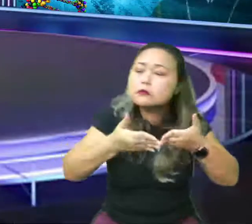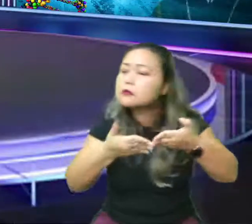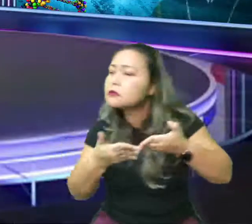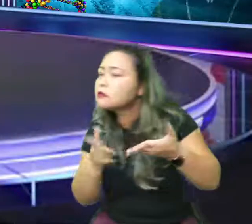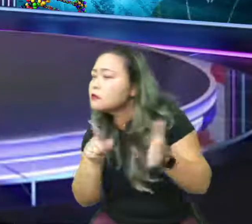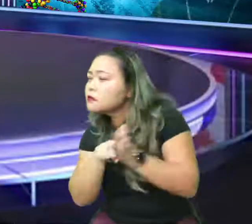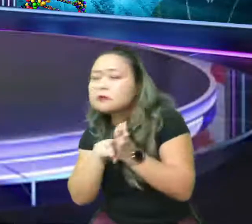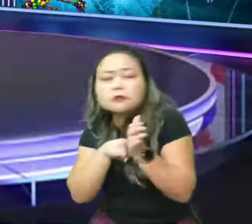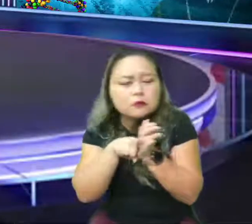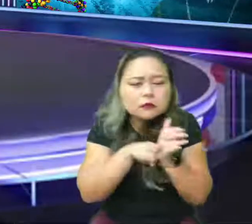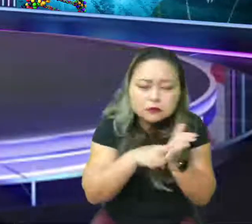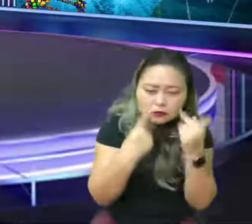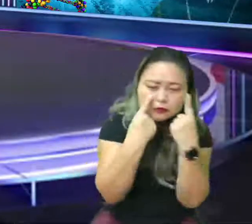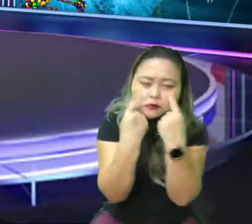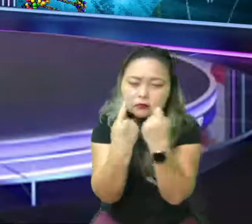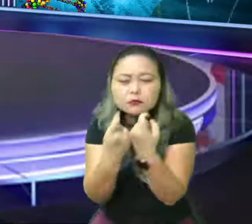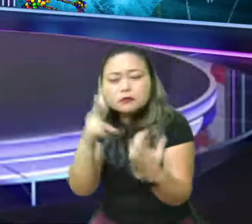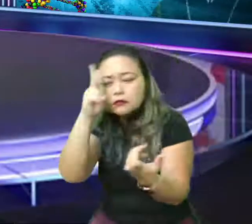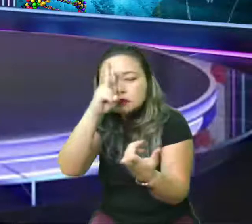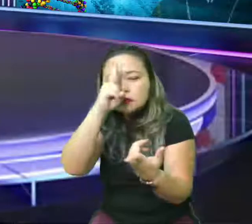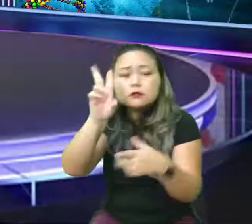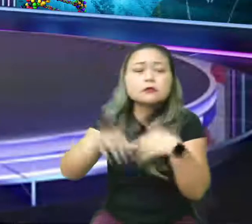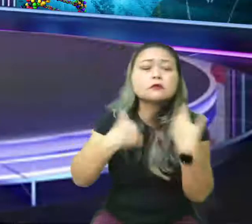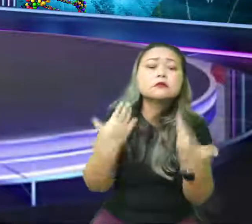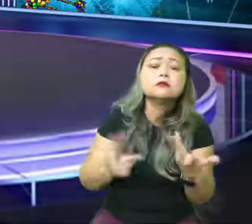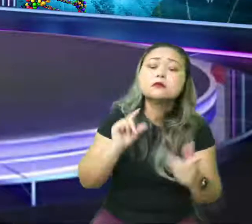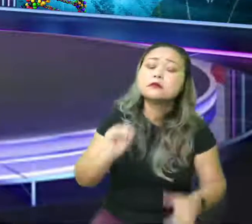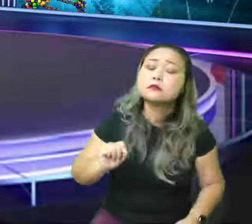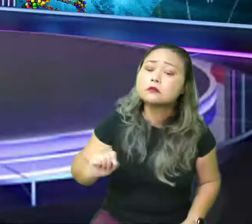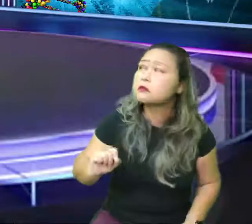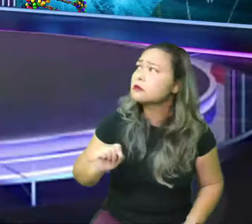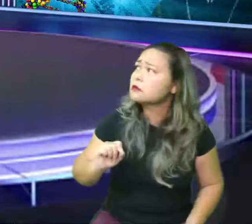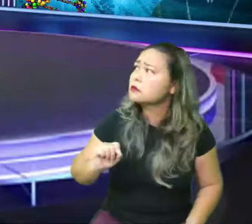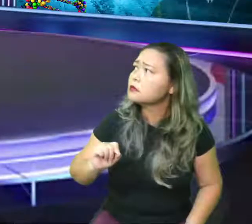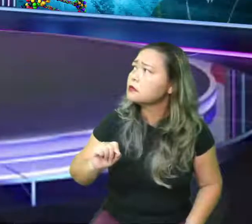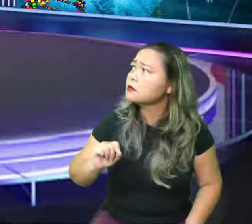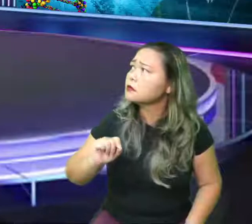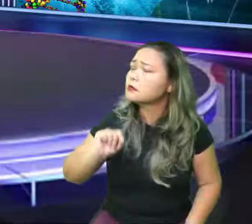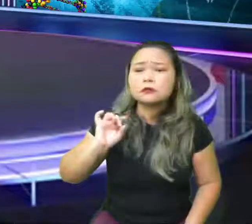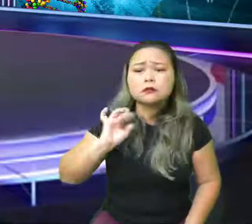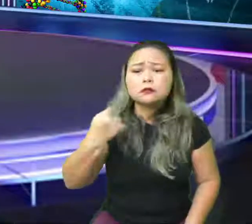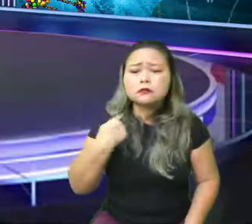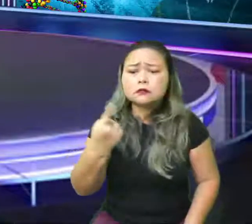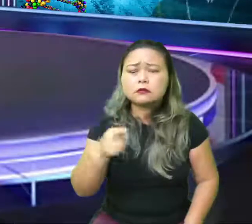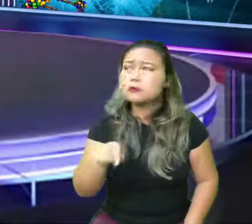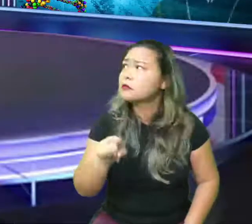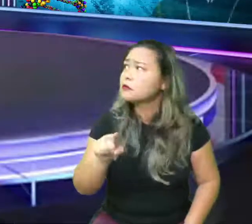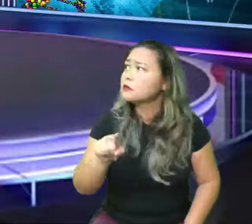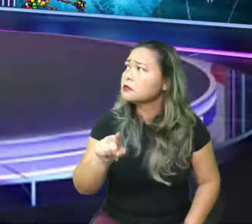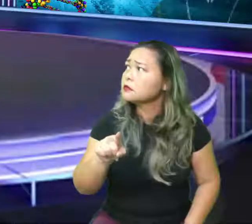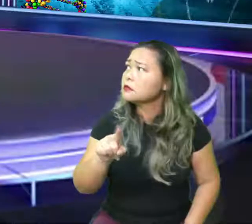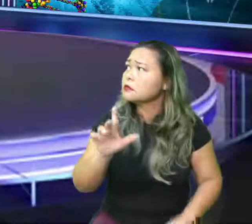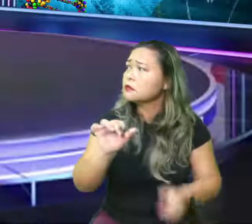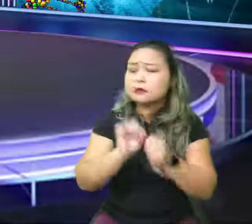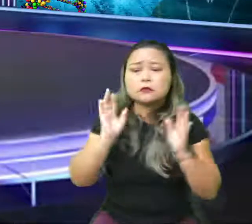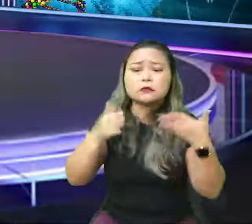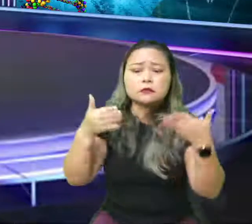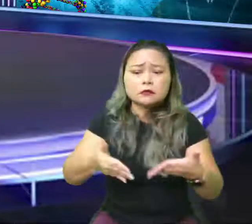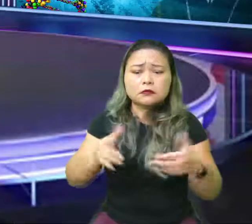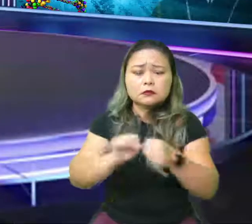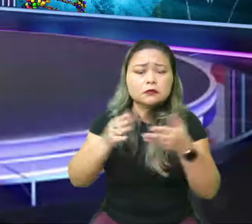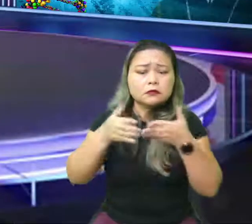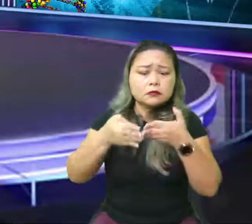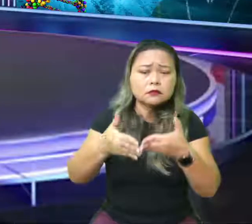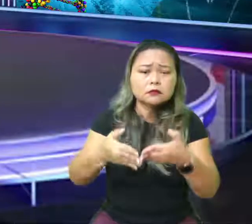algumas pesquisas. O interessante dessa história é que ele era só amigo do capitão, né, do